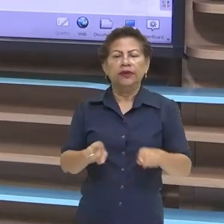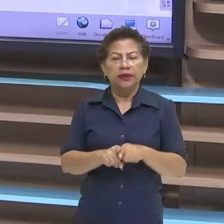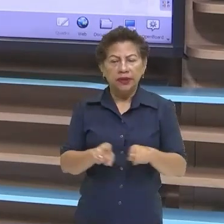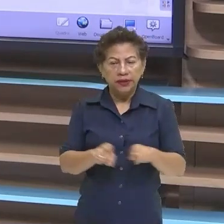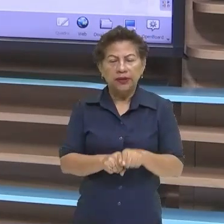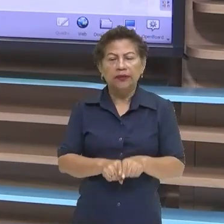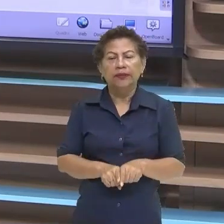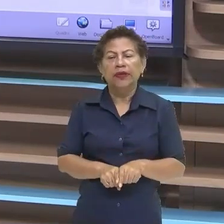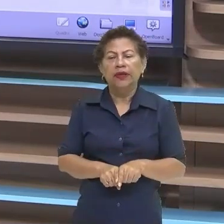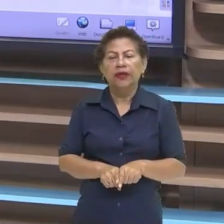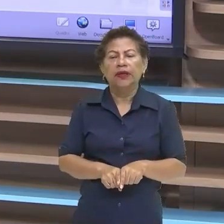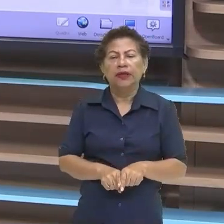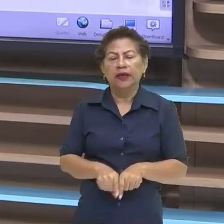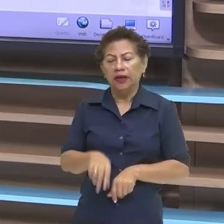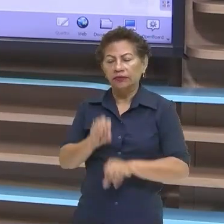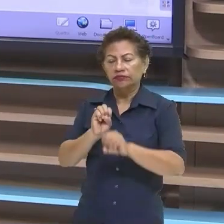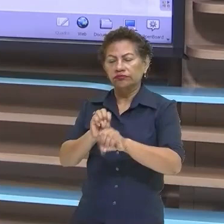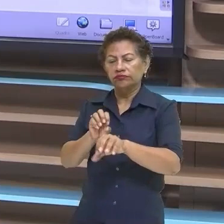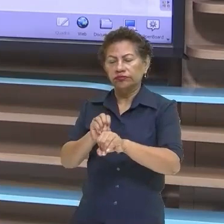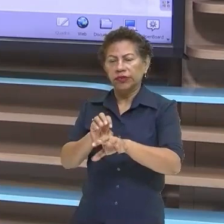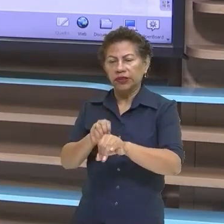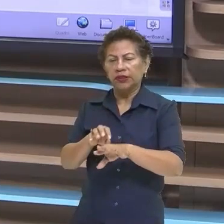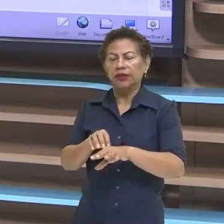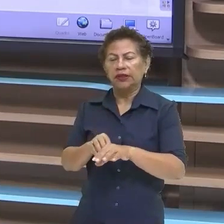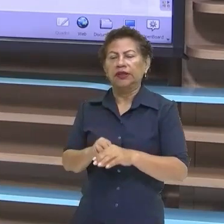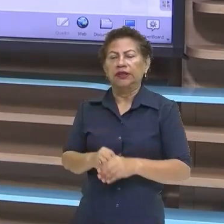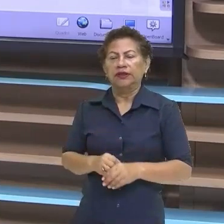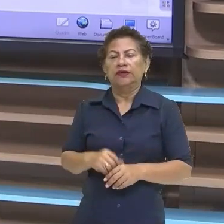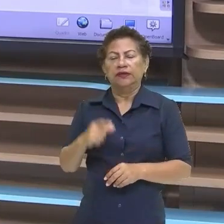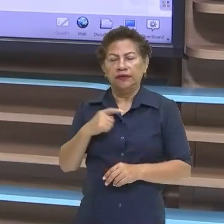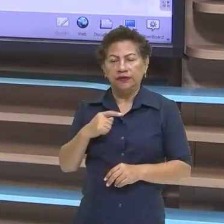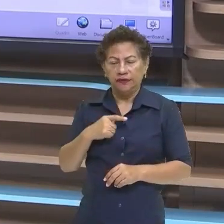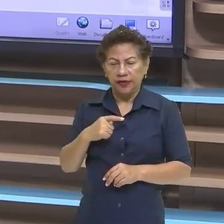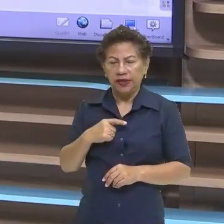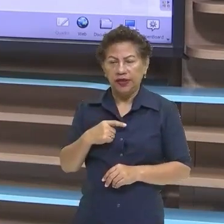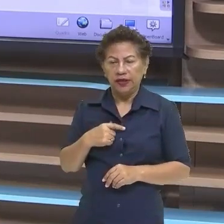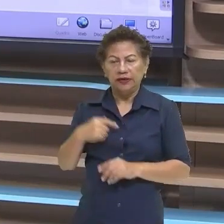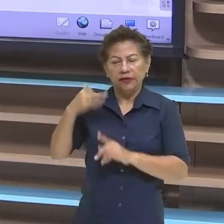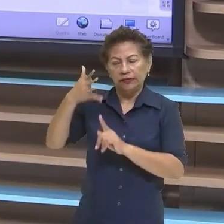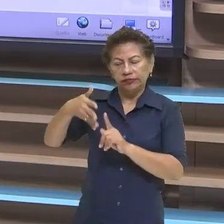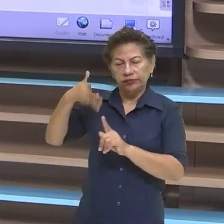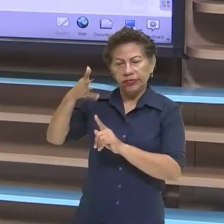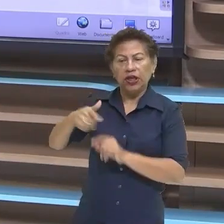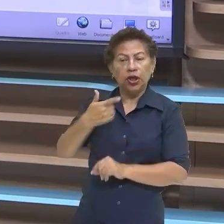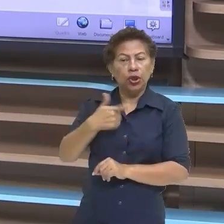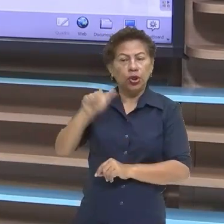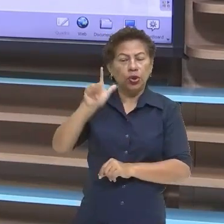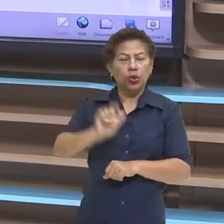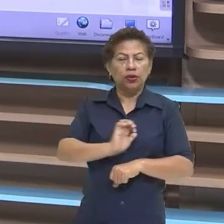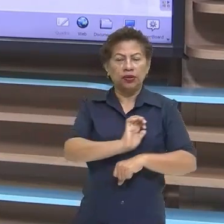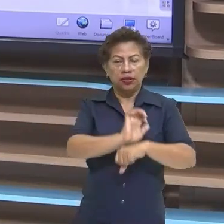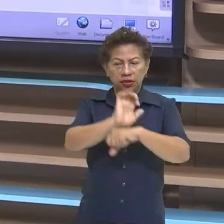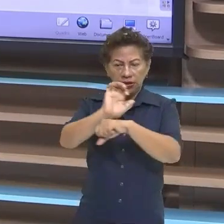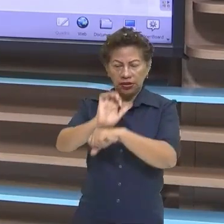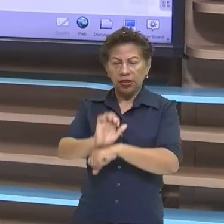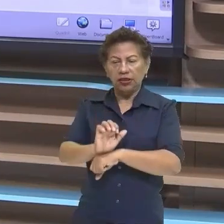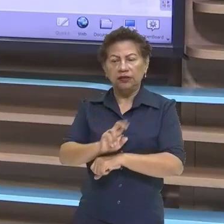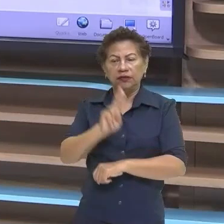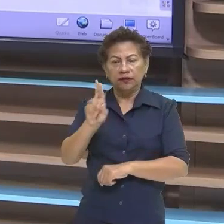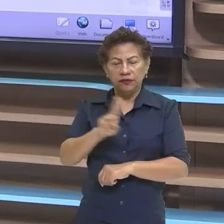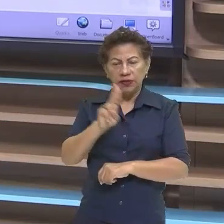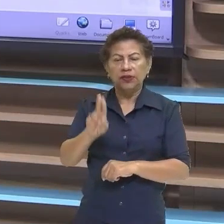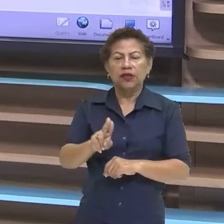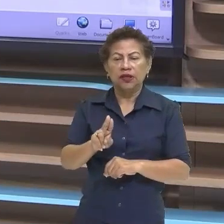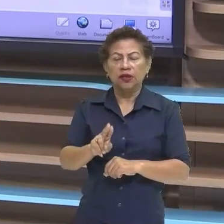da educação, né, você vai participar ali de uma conferência, de algum evento em um outro estado e você utiliza aí, no